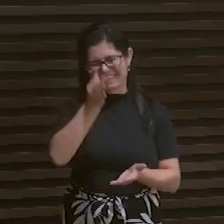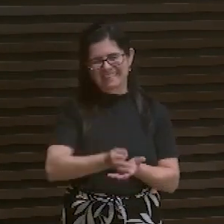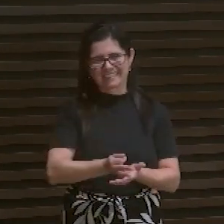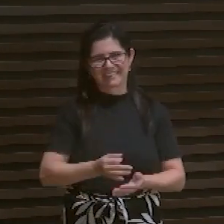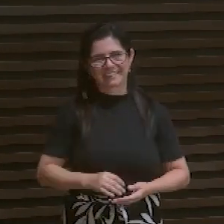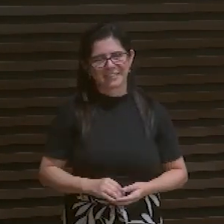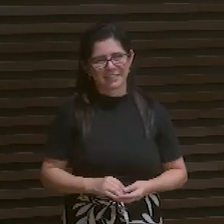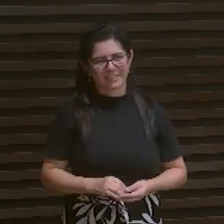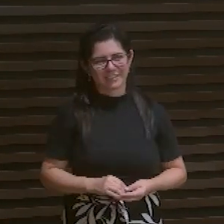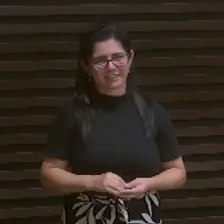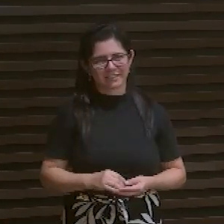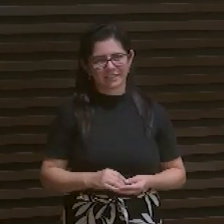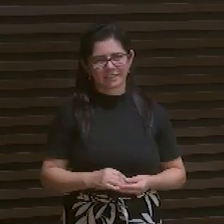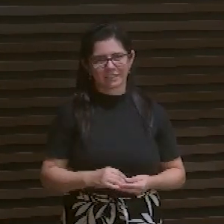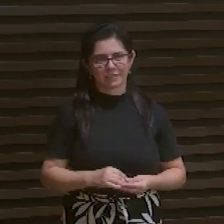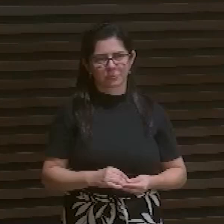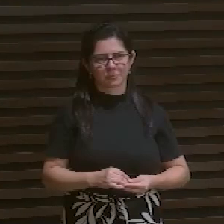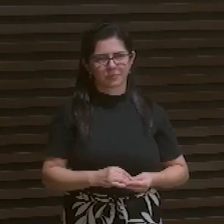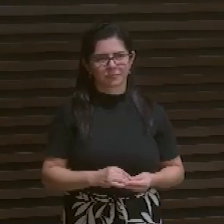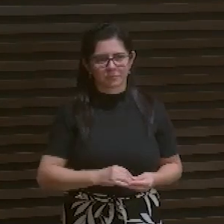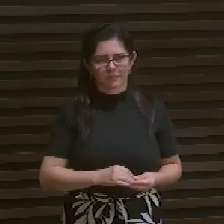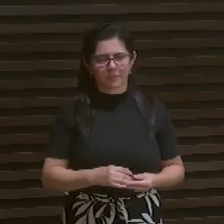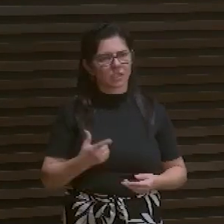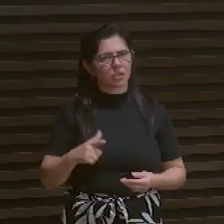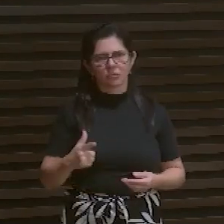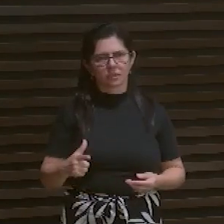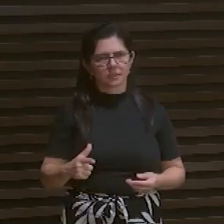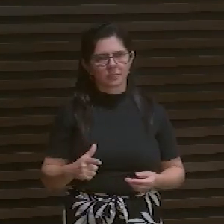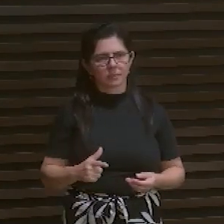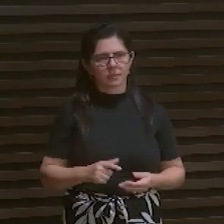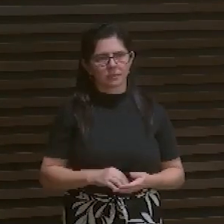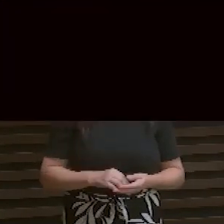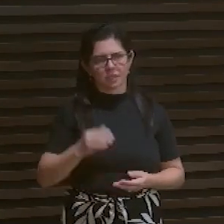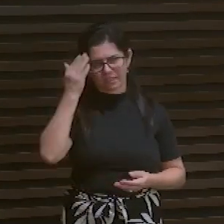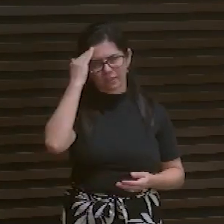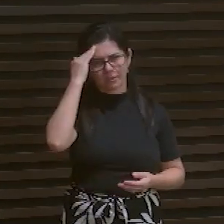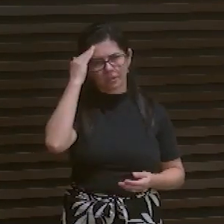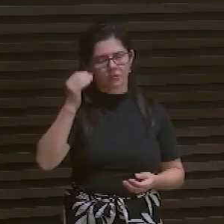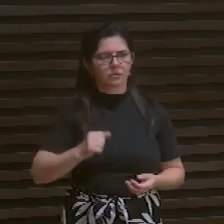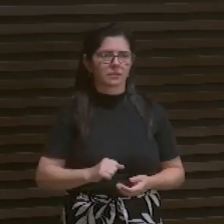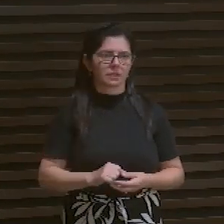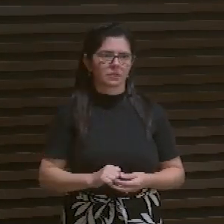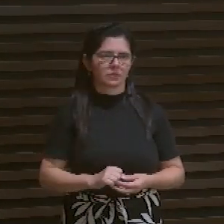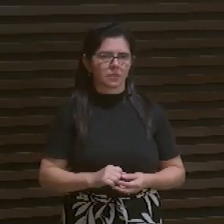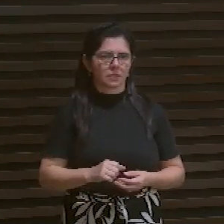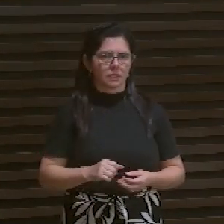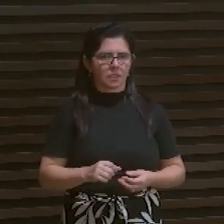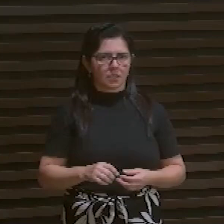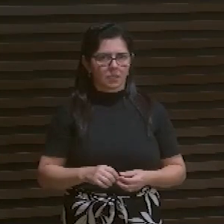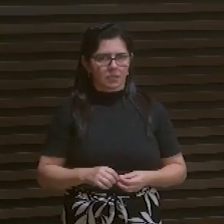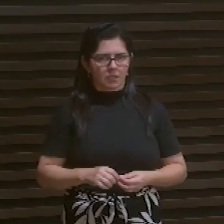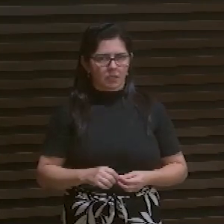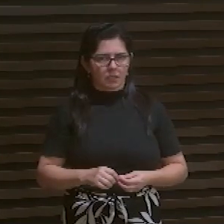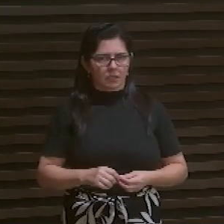A gente nunca ia saber o que ia acontecer. A gente nunca ia estar descansado. Porque depende de homens. E